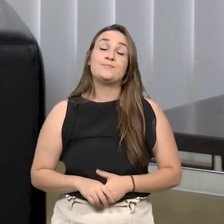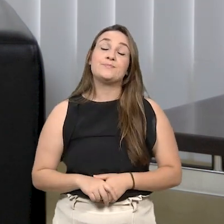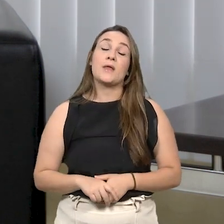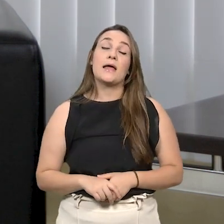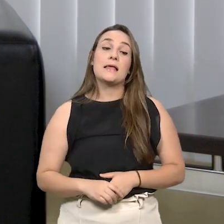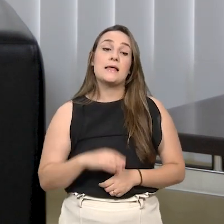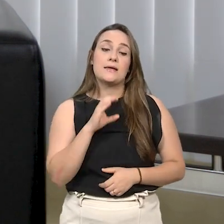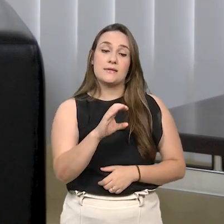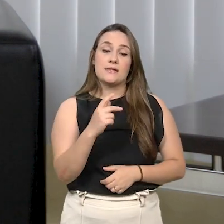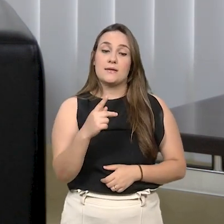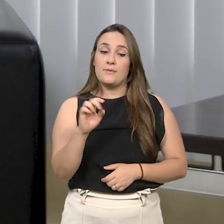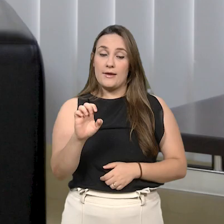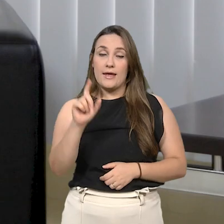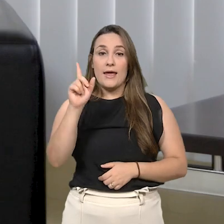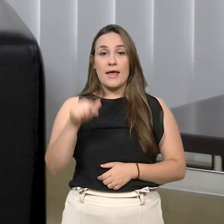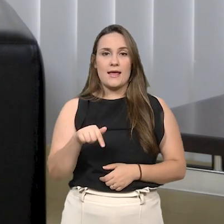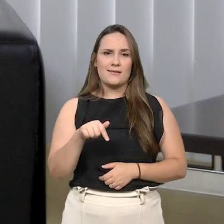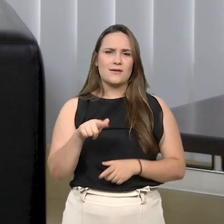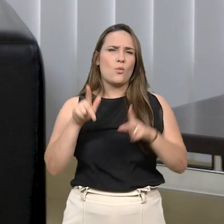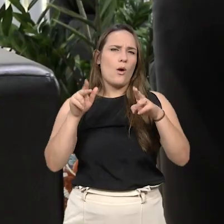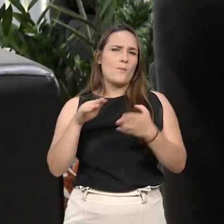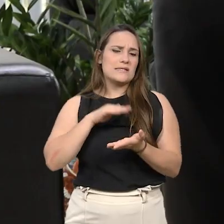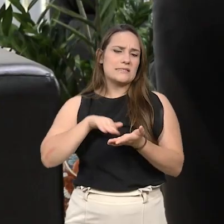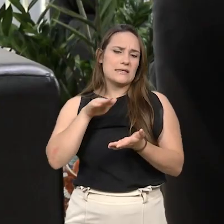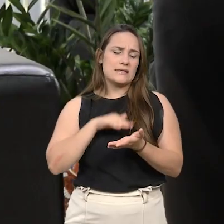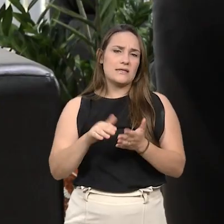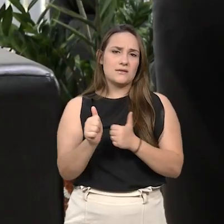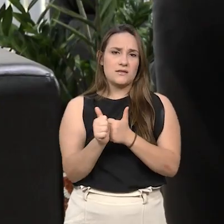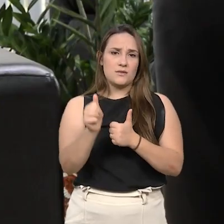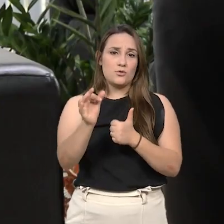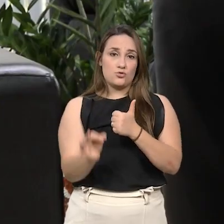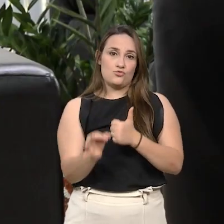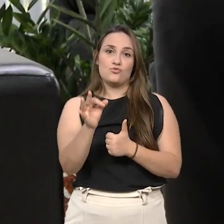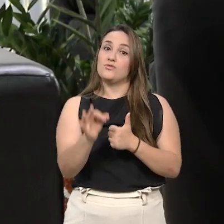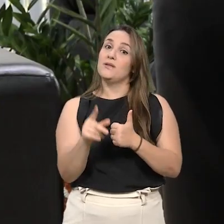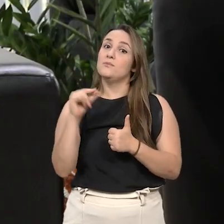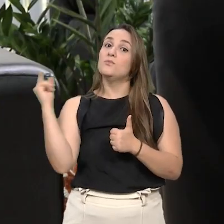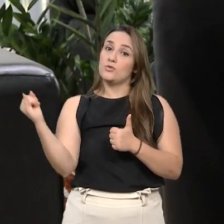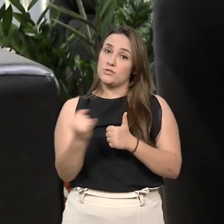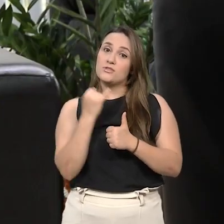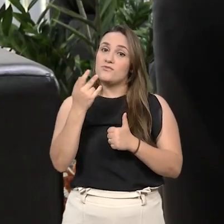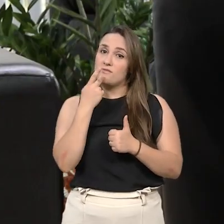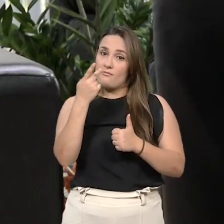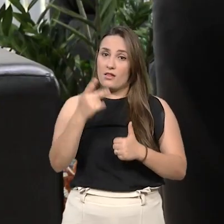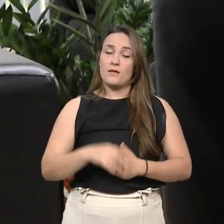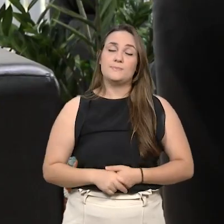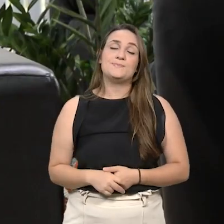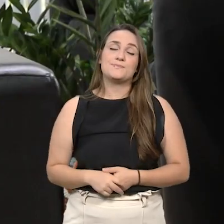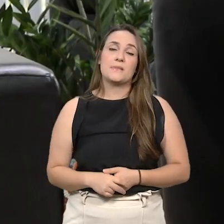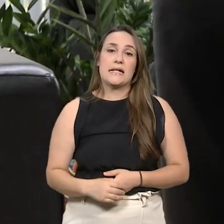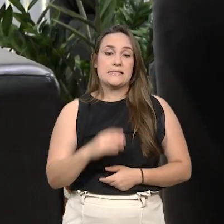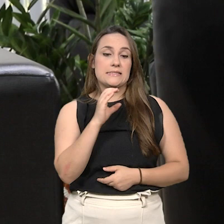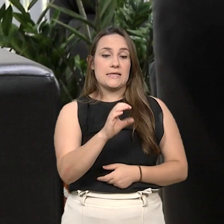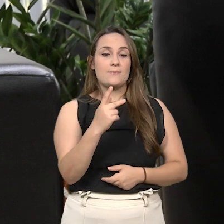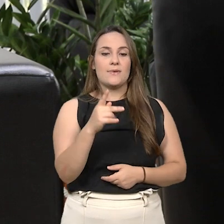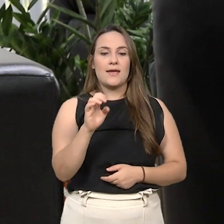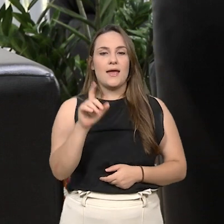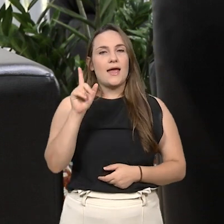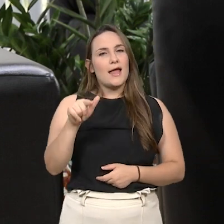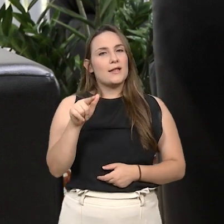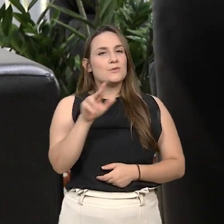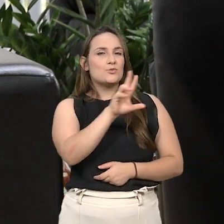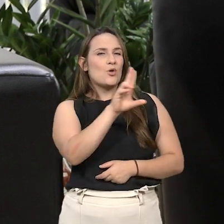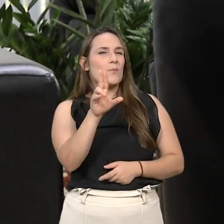Processamento Eletrônico, juridicamente, ela é uma secretaria do Tribunal de Justiça. É importante que isso se coloque. Então, nós falamos que a CPE é o